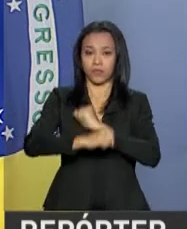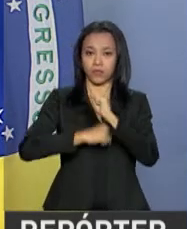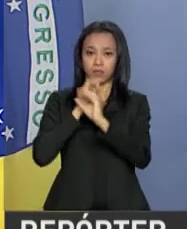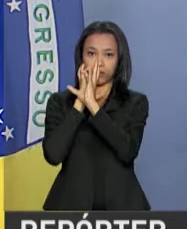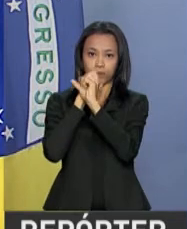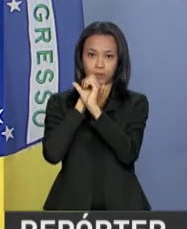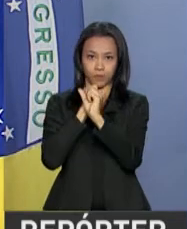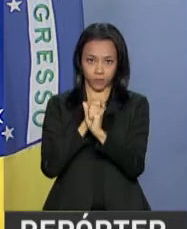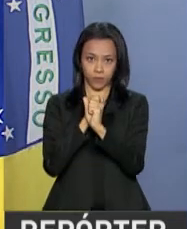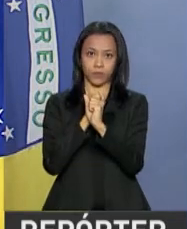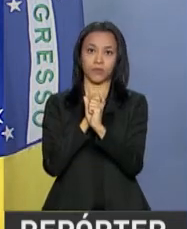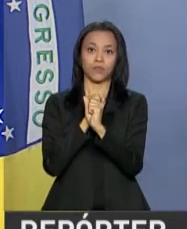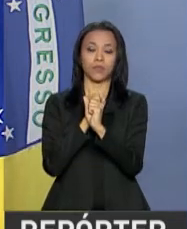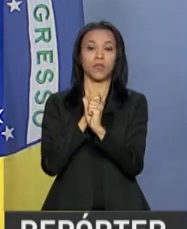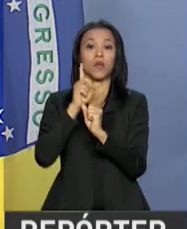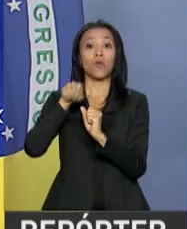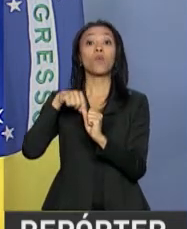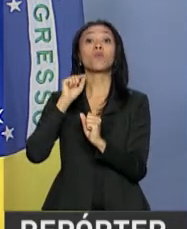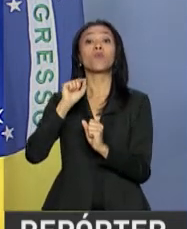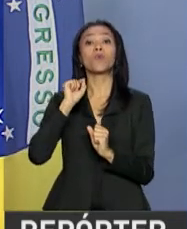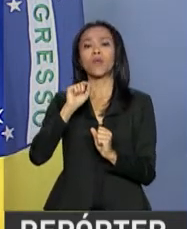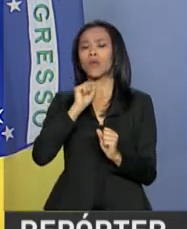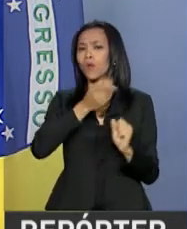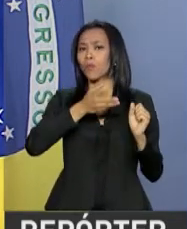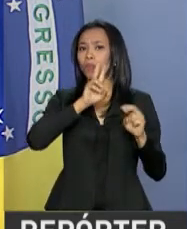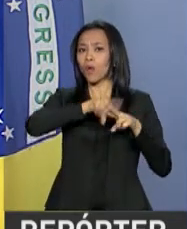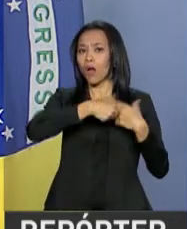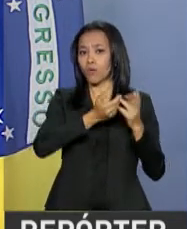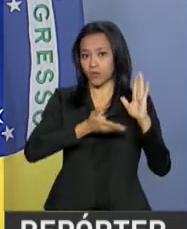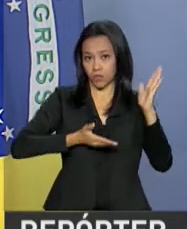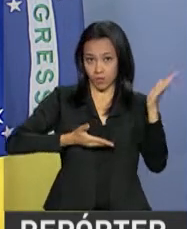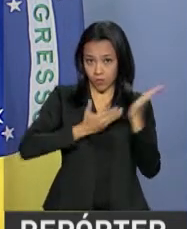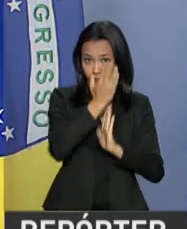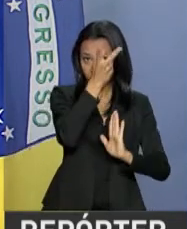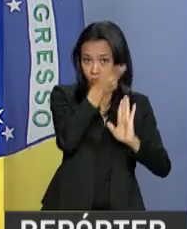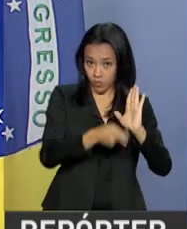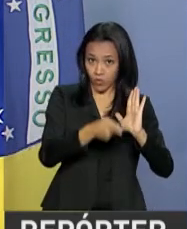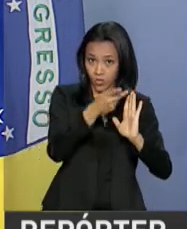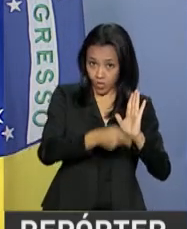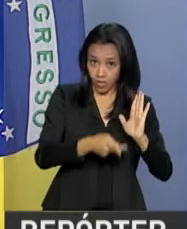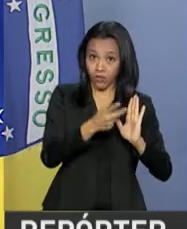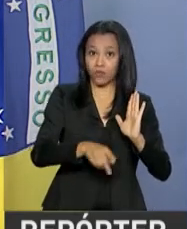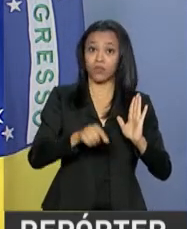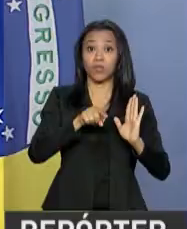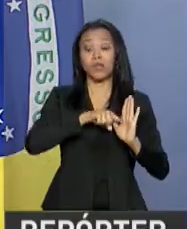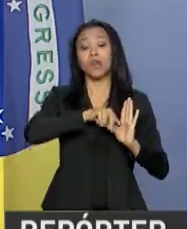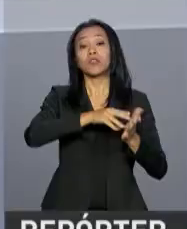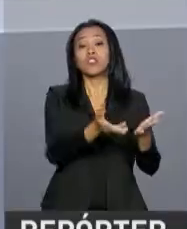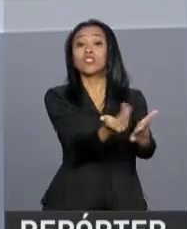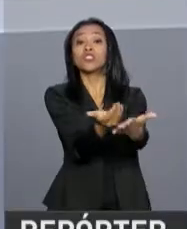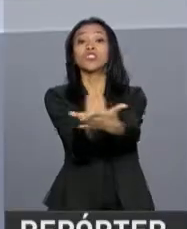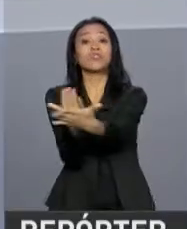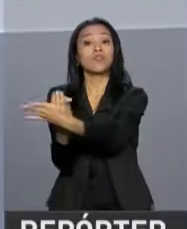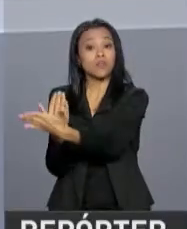a aprovação do projeto de remuneração da folha para diversos setores